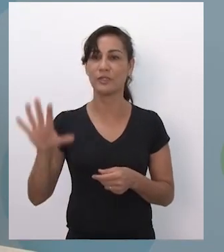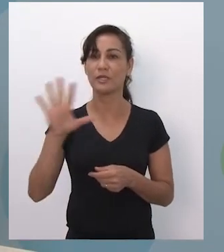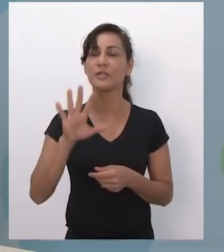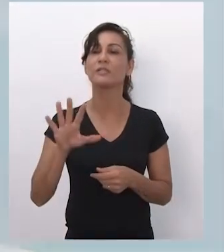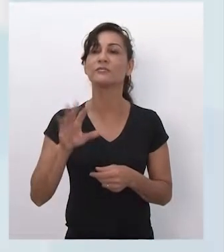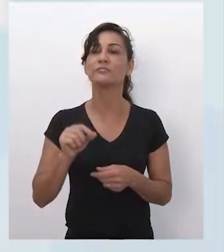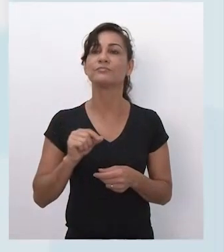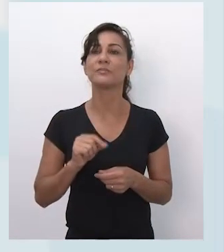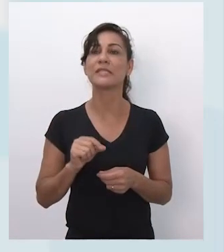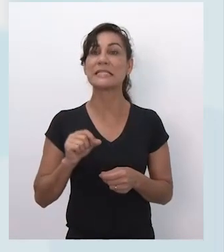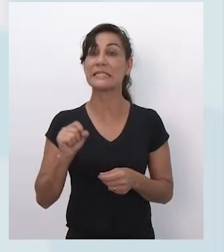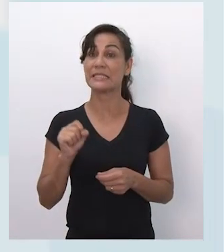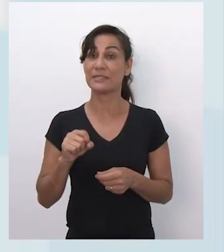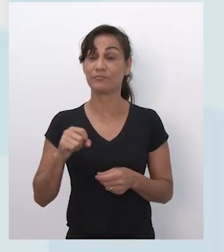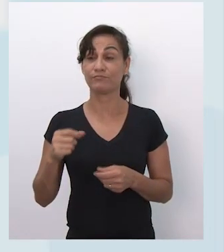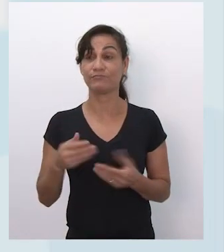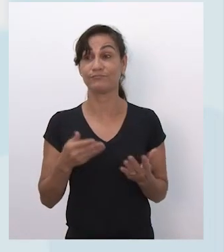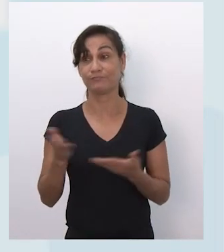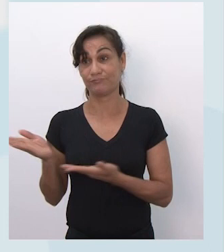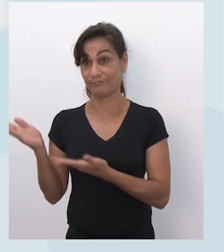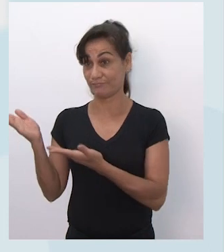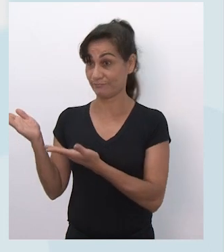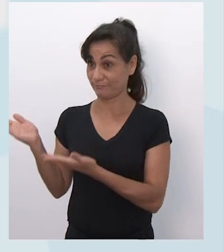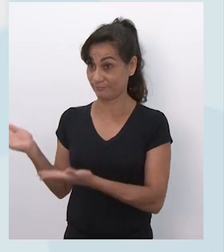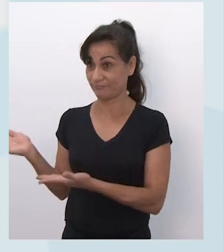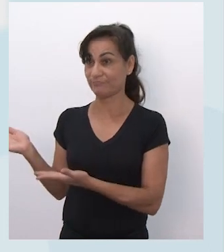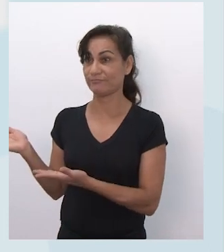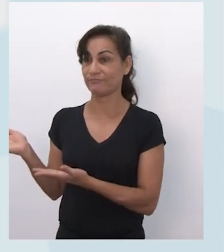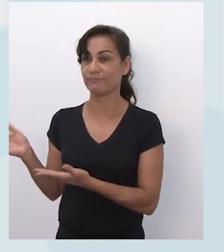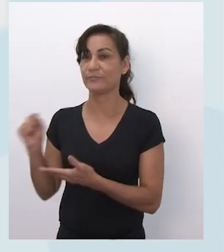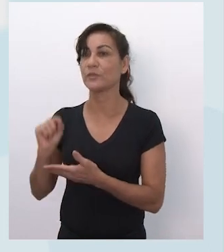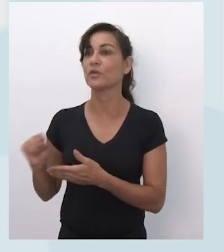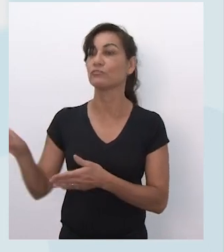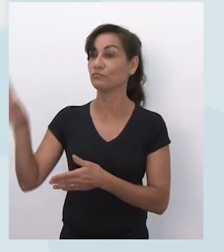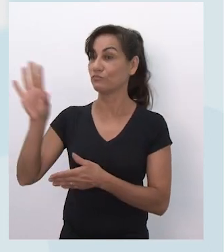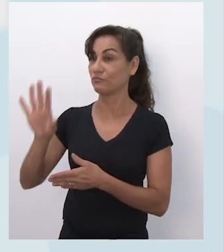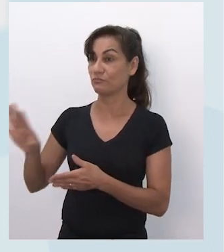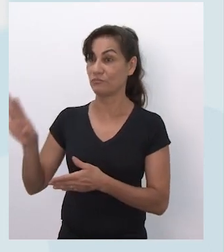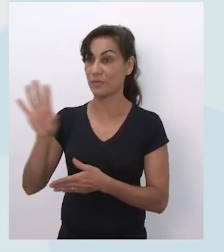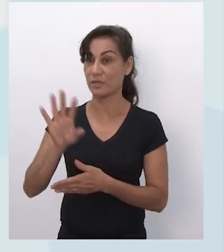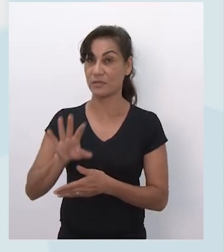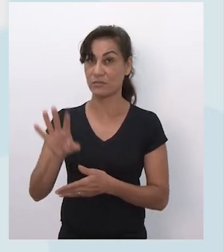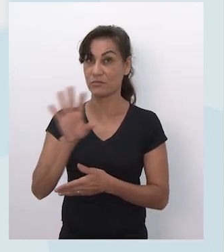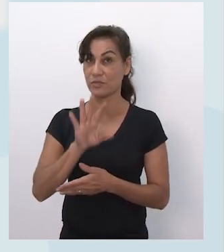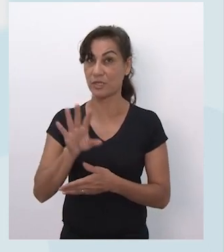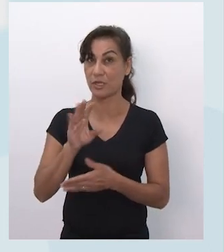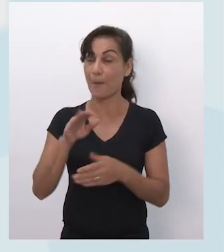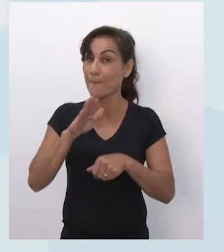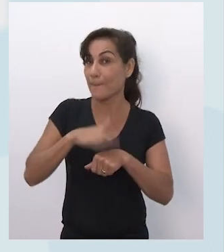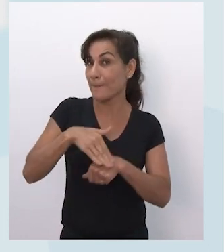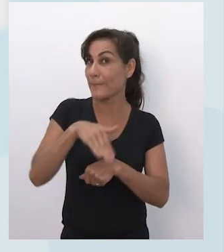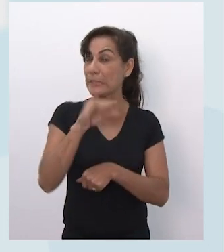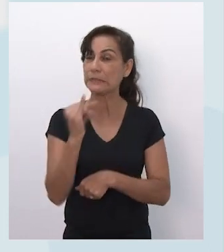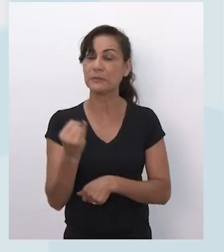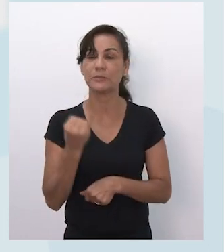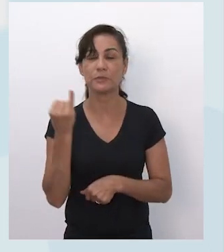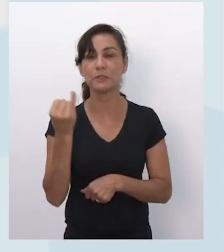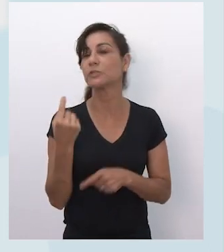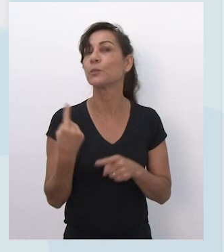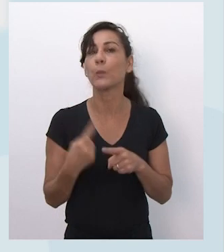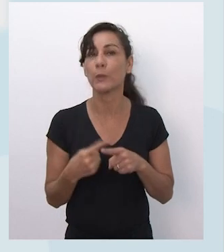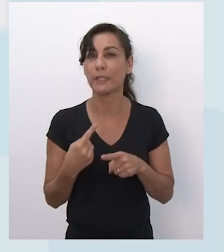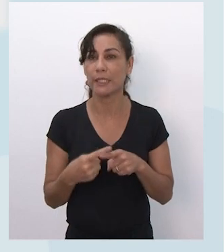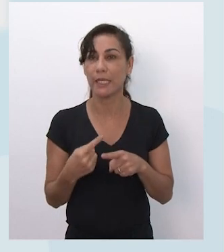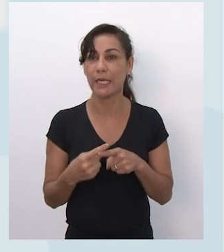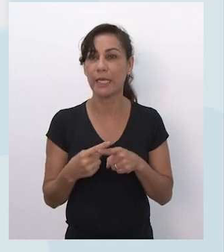estruturantes são o espaço geográfico, que é o conceito estruturante mais importante, a gente vai ver daqui a pouco por quê, né,